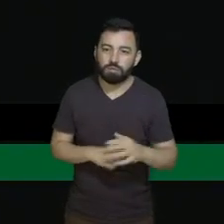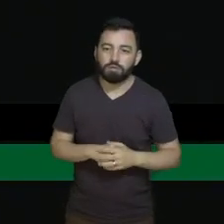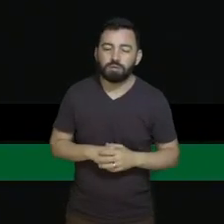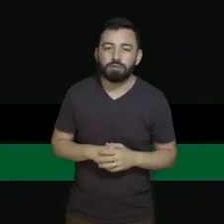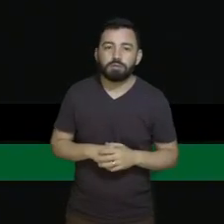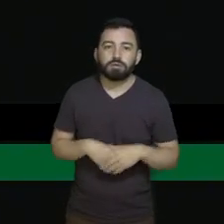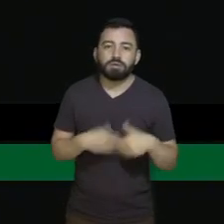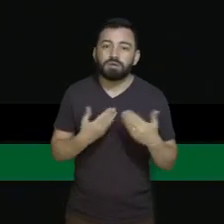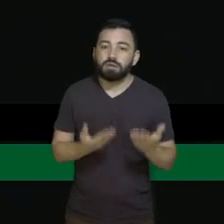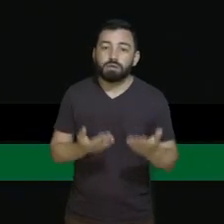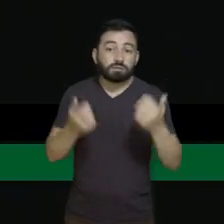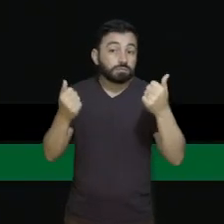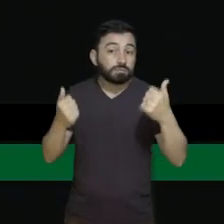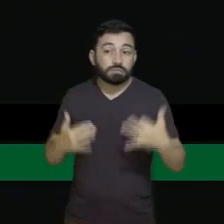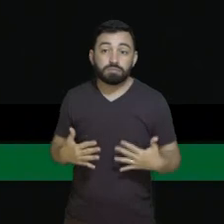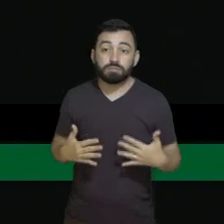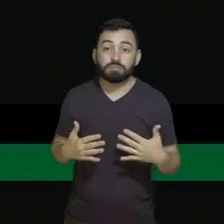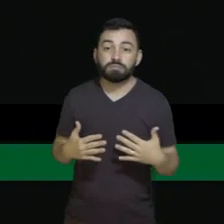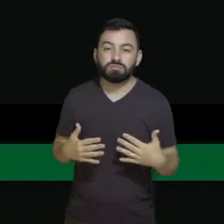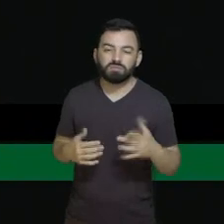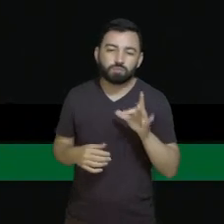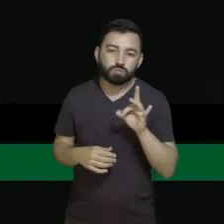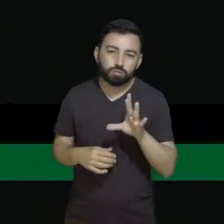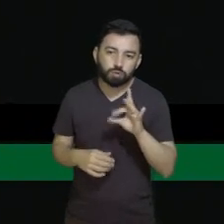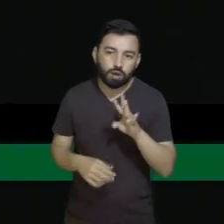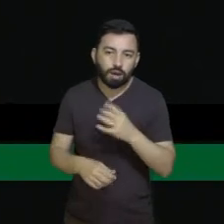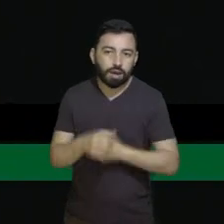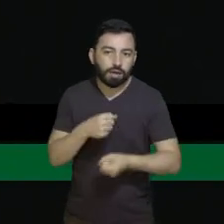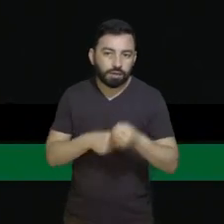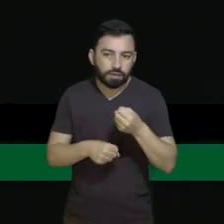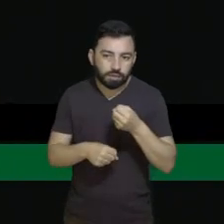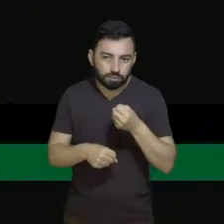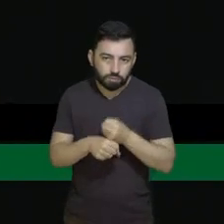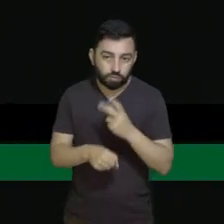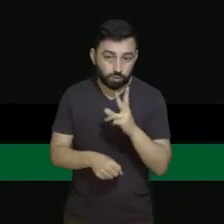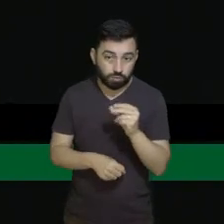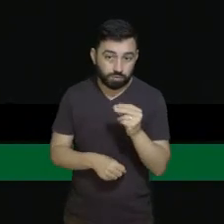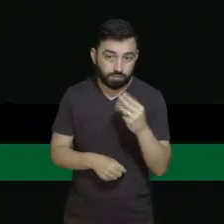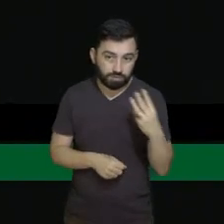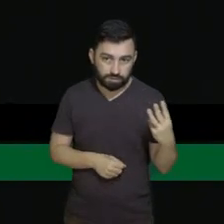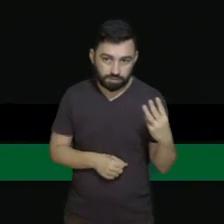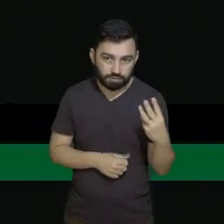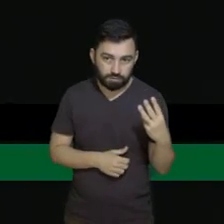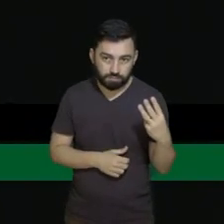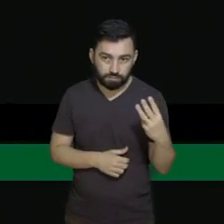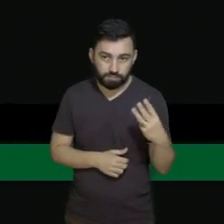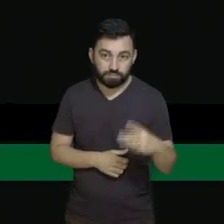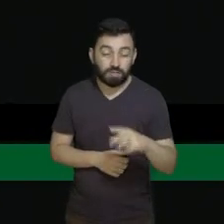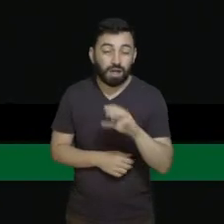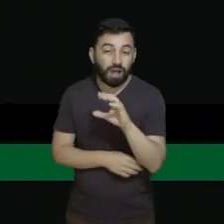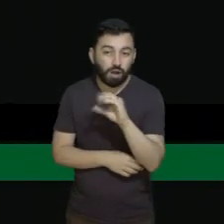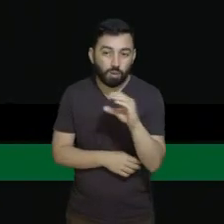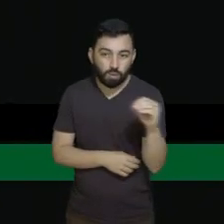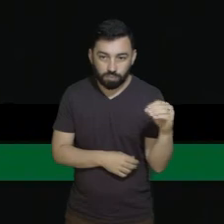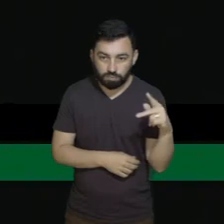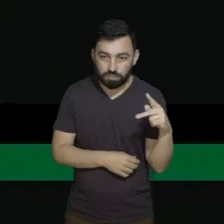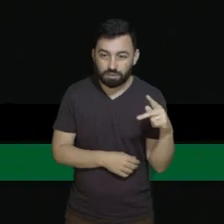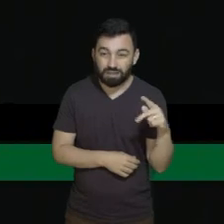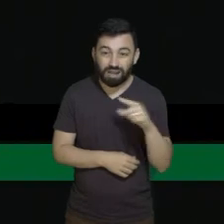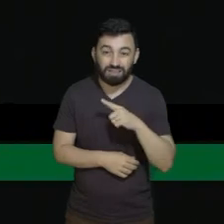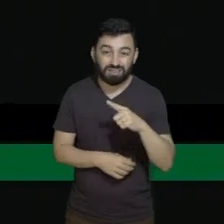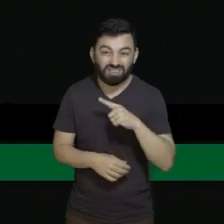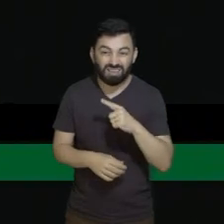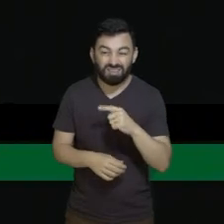nos coloca que somente no ano de 2023 a cooperativa Aurora produziu